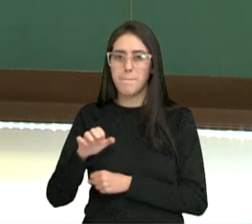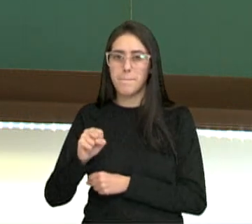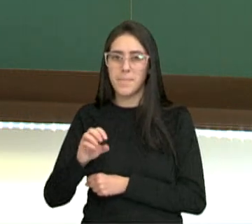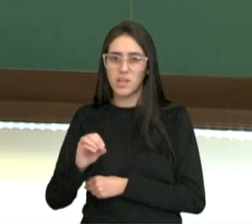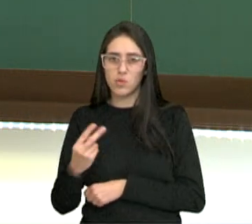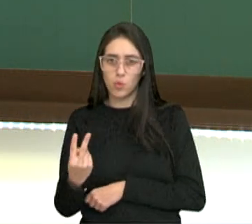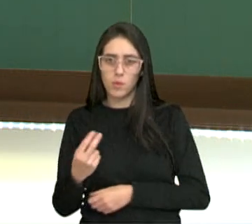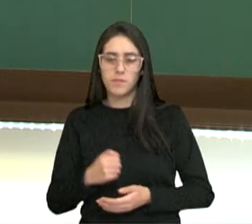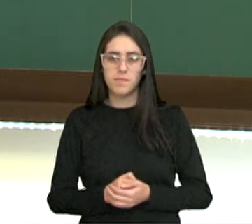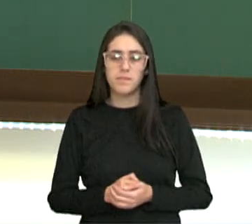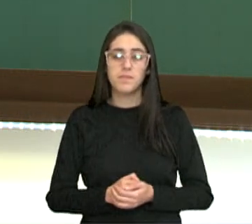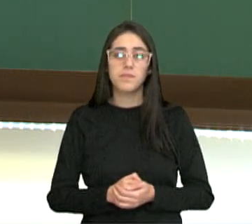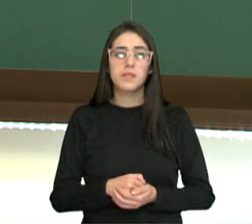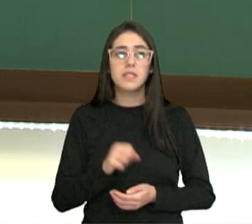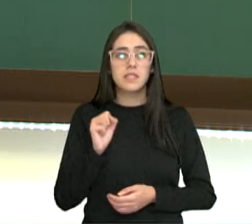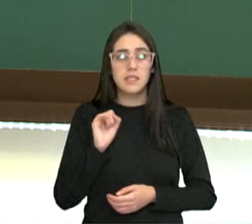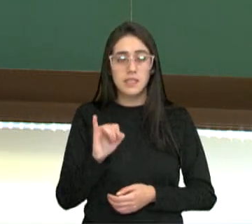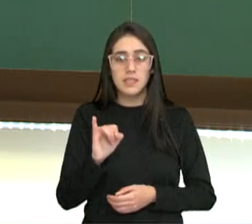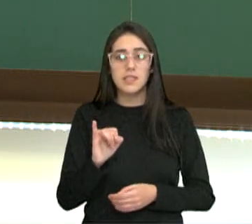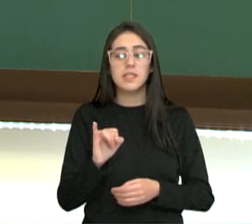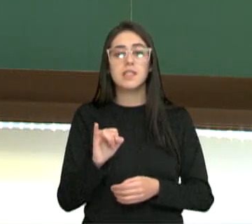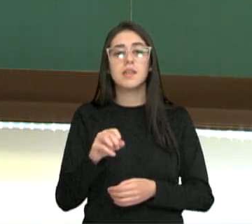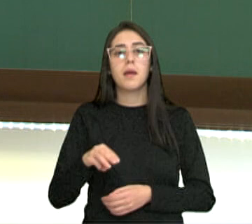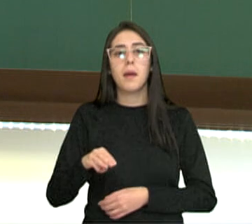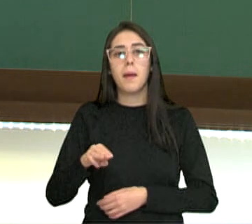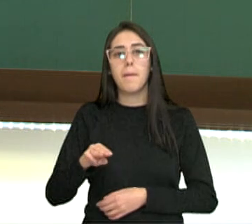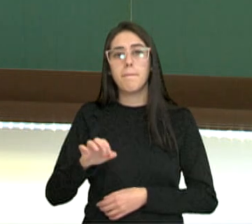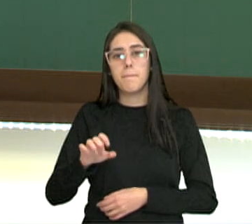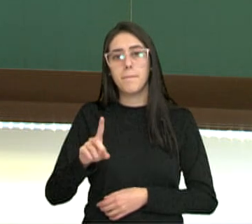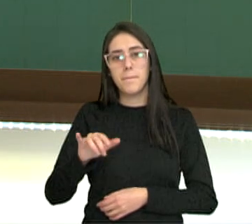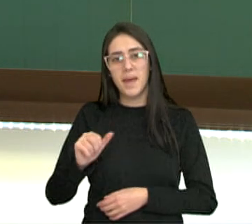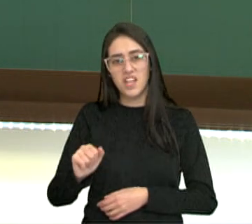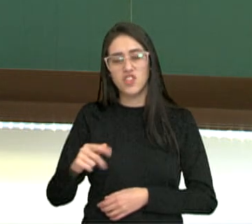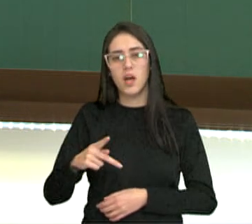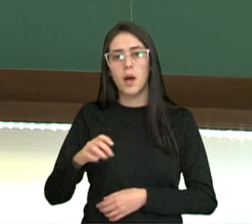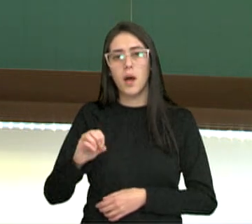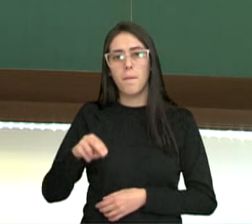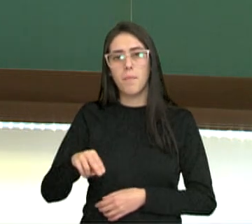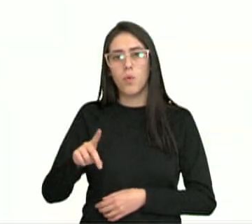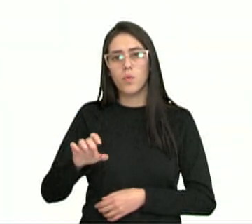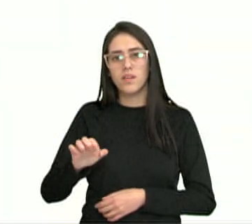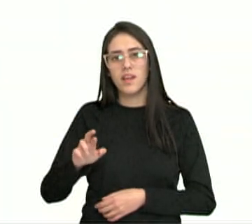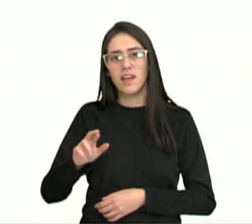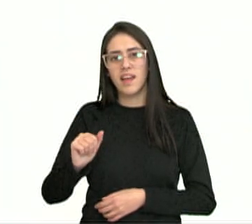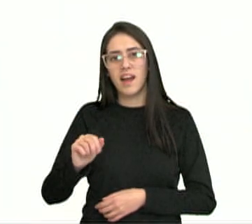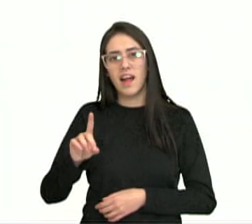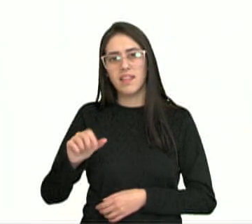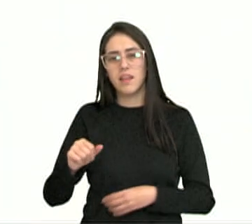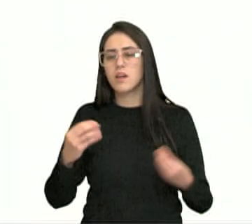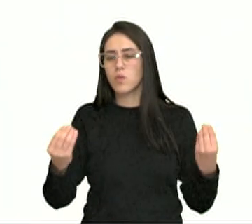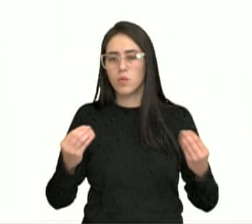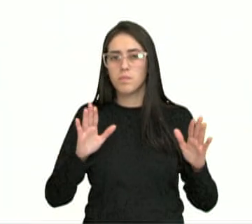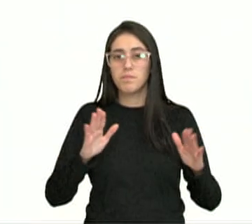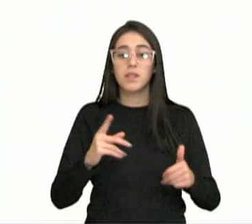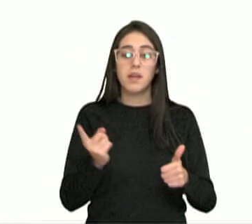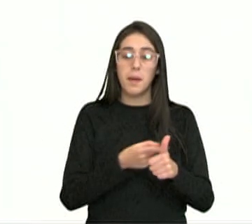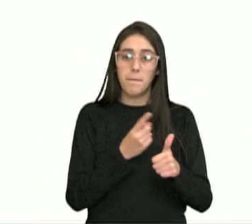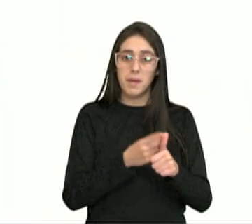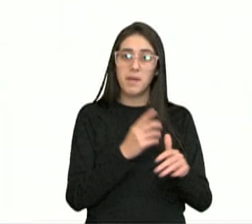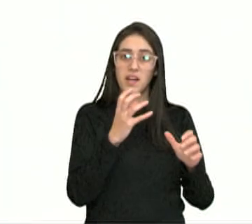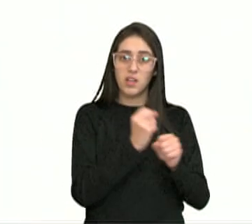for aplicar o cálculo da média ponderada nesse caso. Olha só. Peguei a primeira nota,